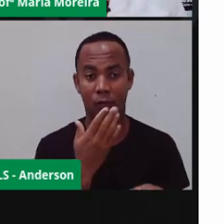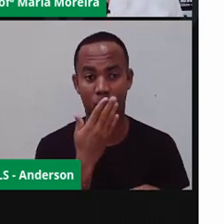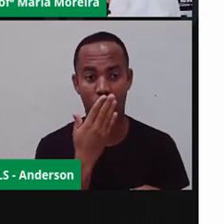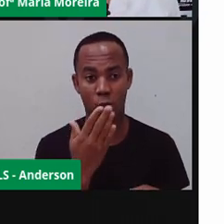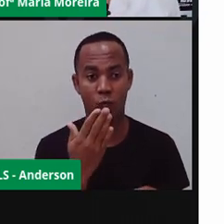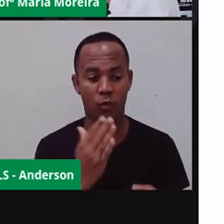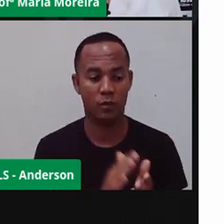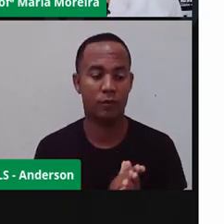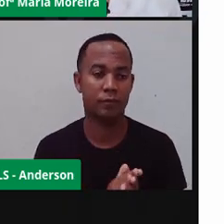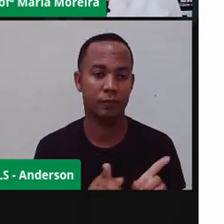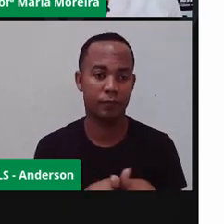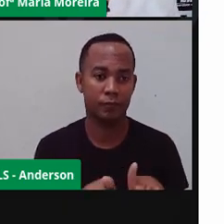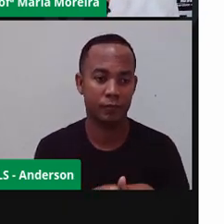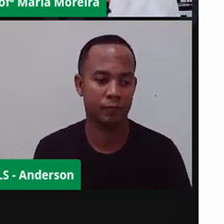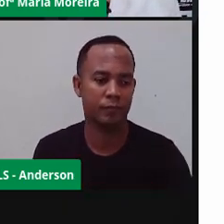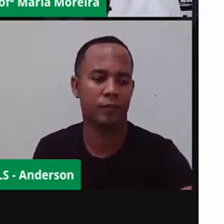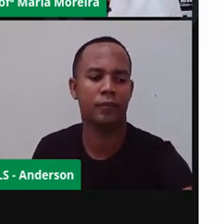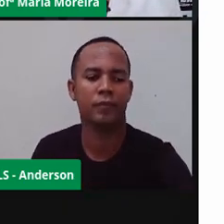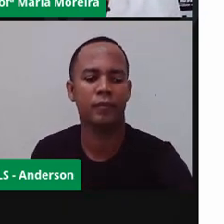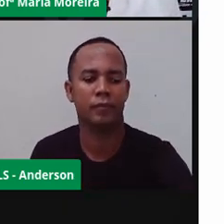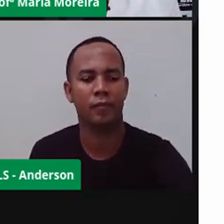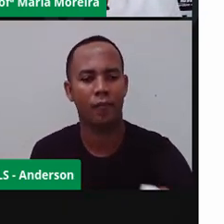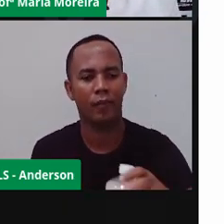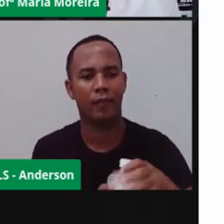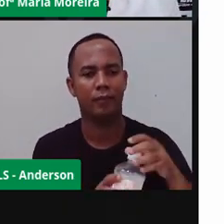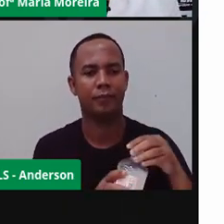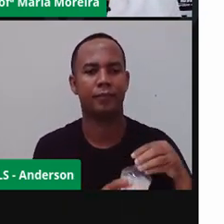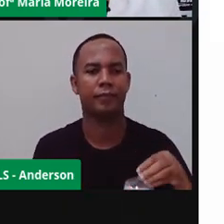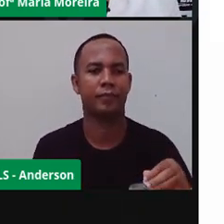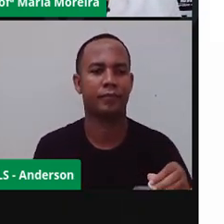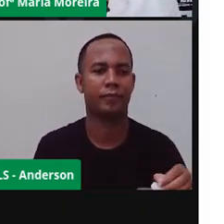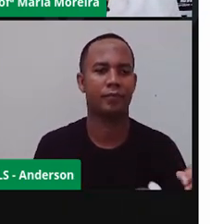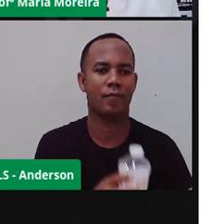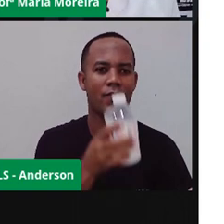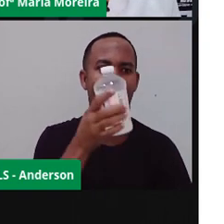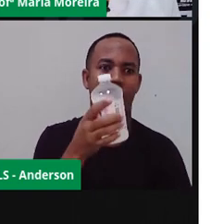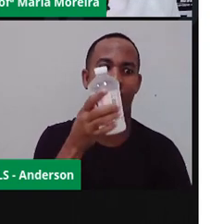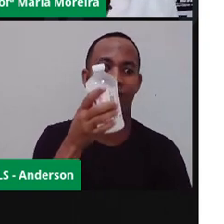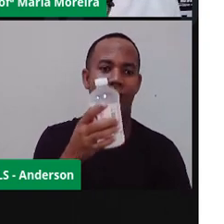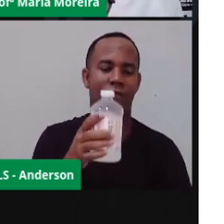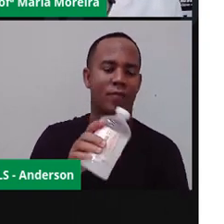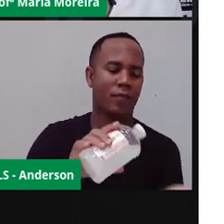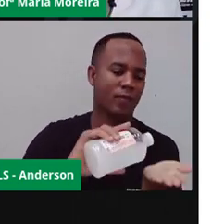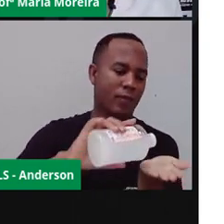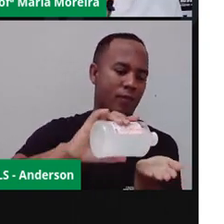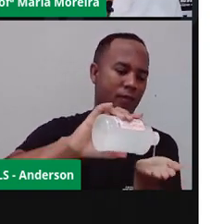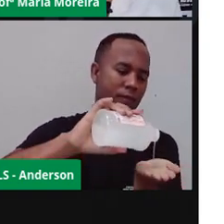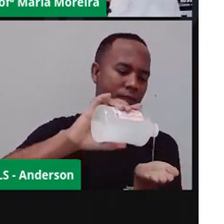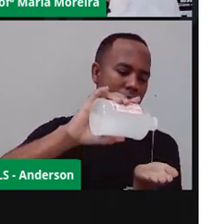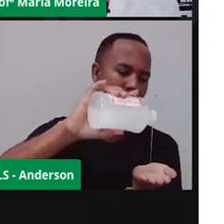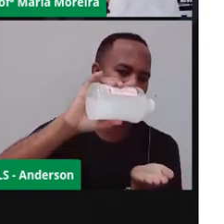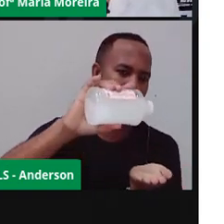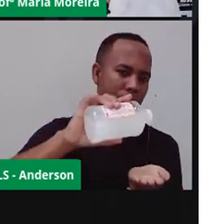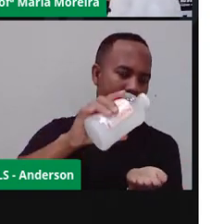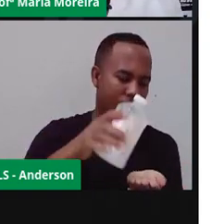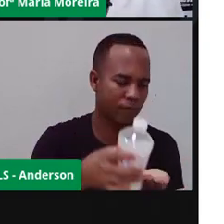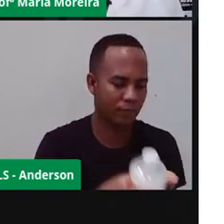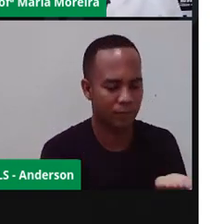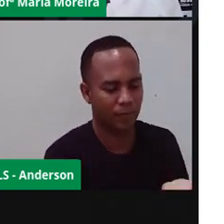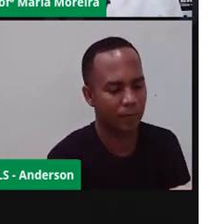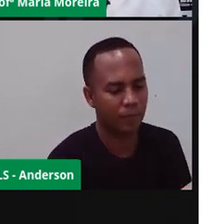beijo para vocês aí. Lavem as mãos, usem álcool em gel e usem máscaras. Fiquem bem guardadinhos,